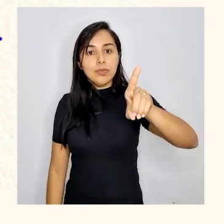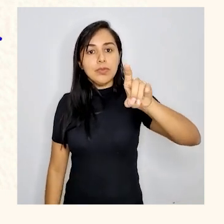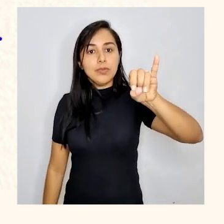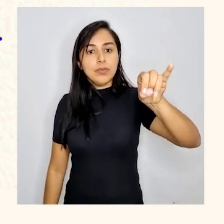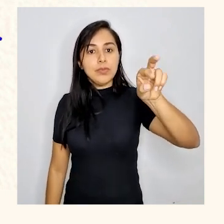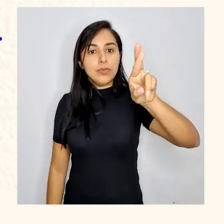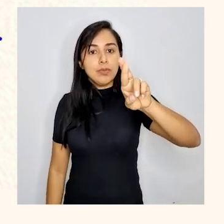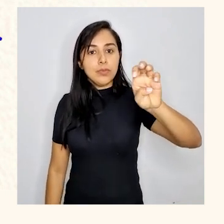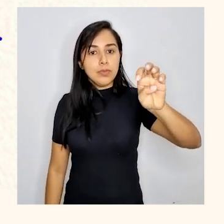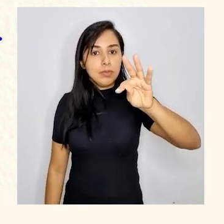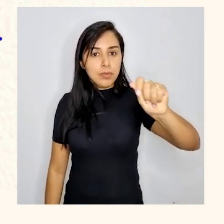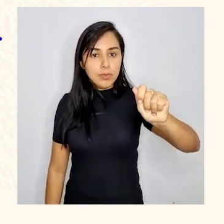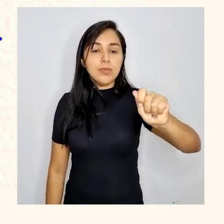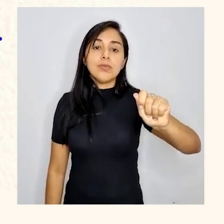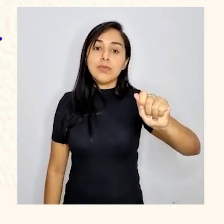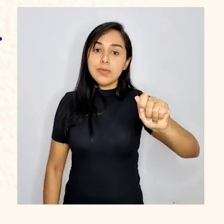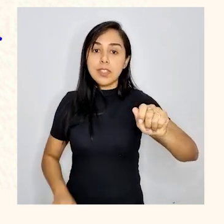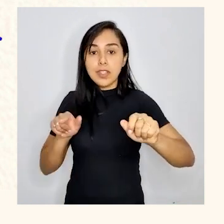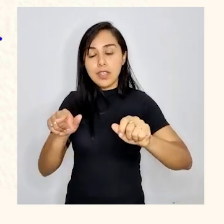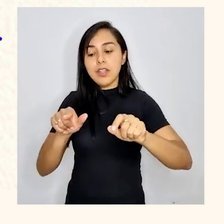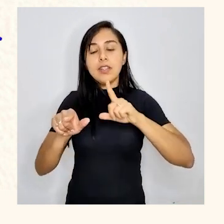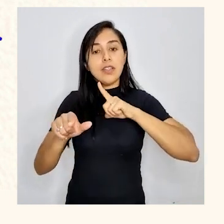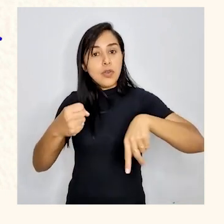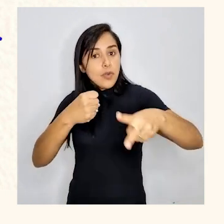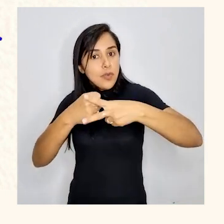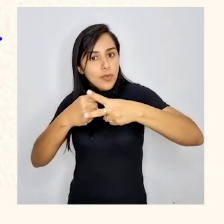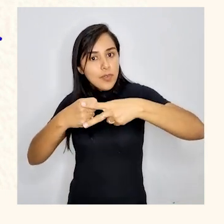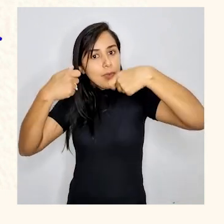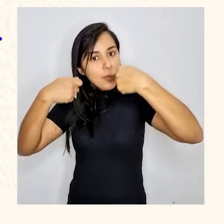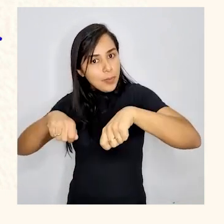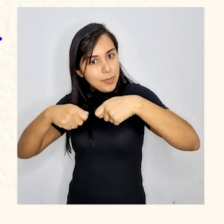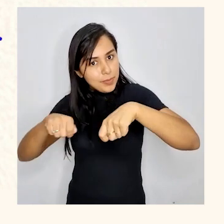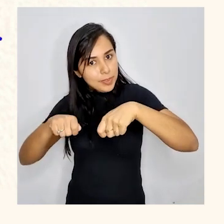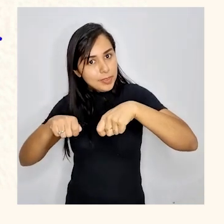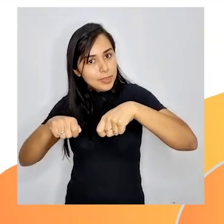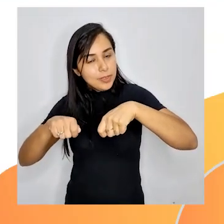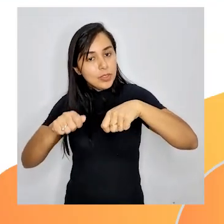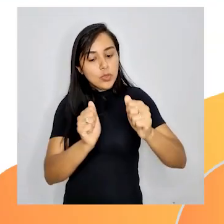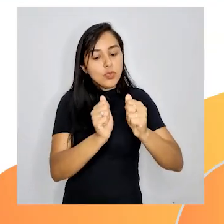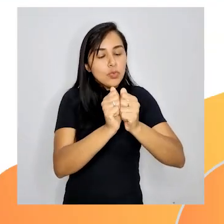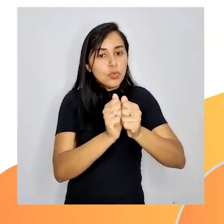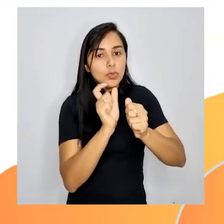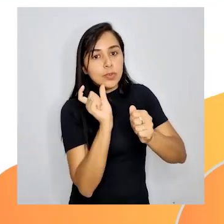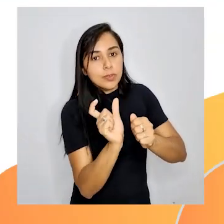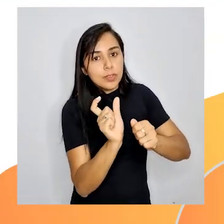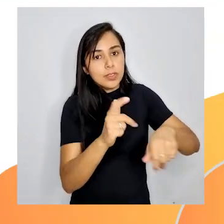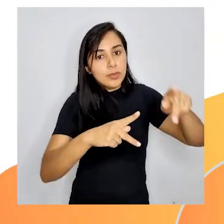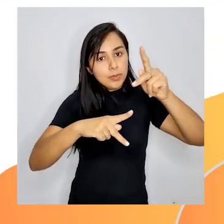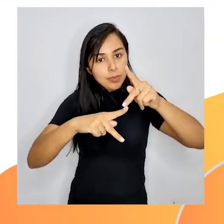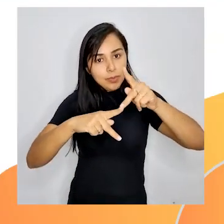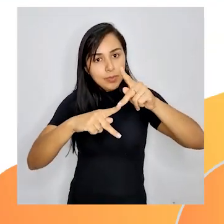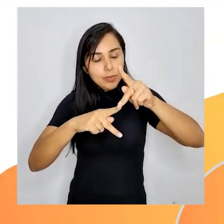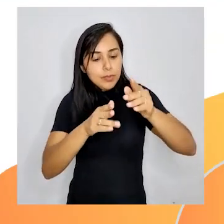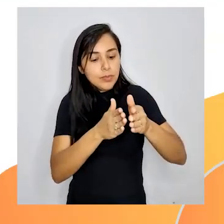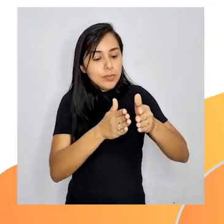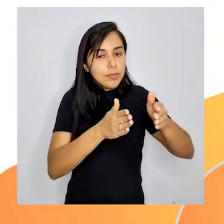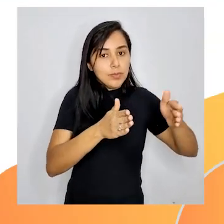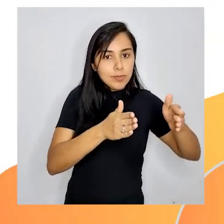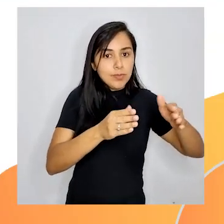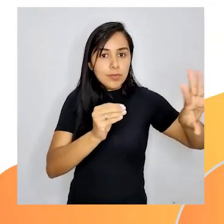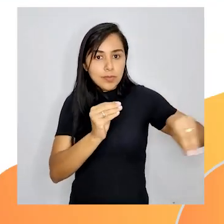indireto do verbo da oração principal, que é o verbo preciso. E, por fim, nós temos a